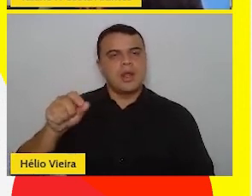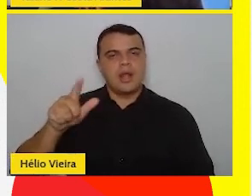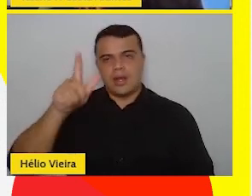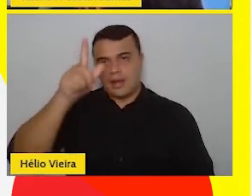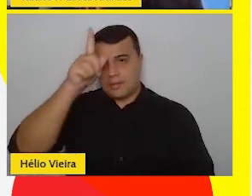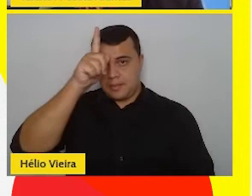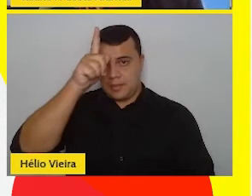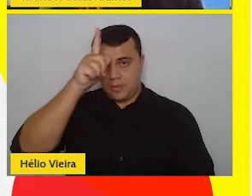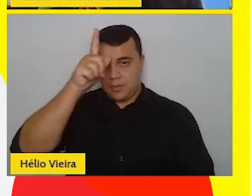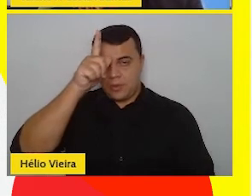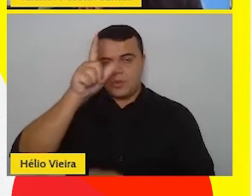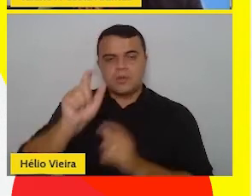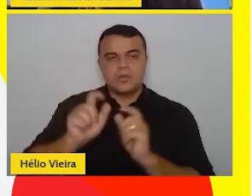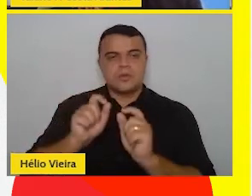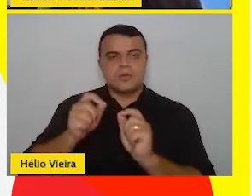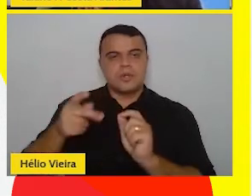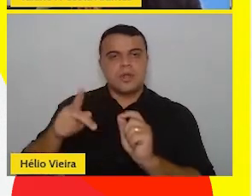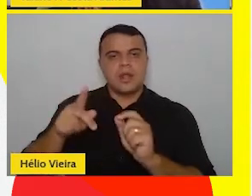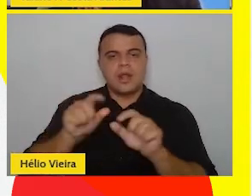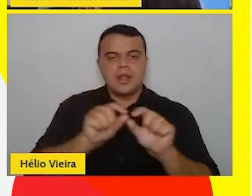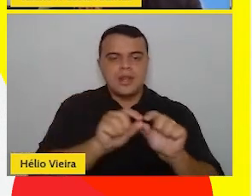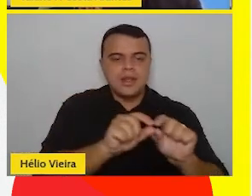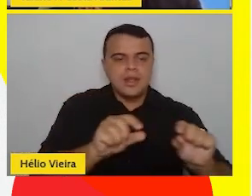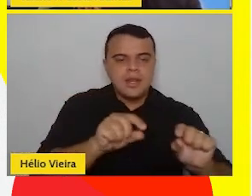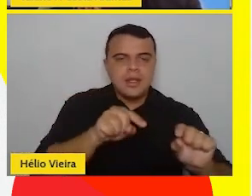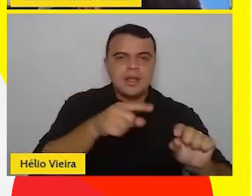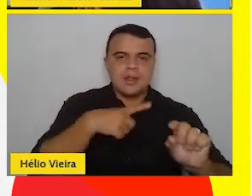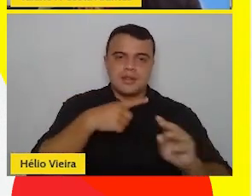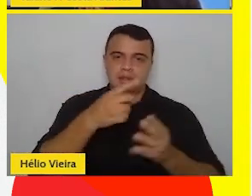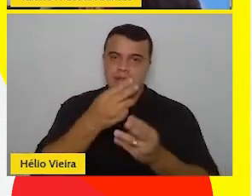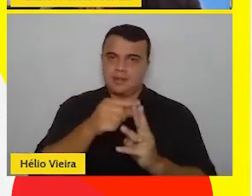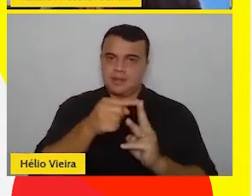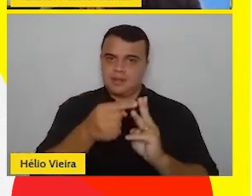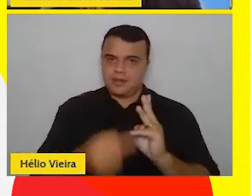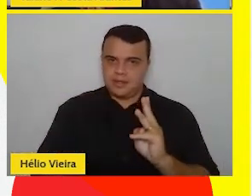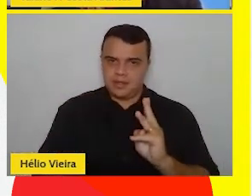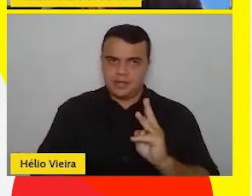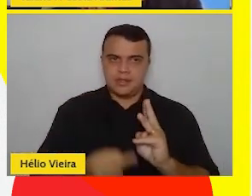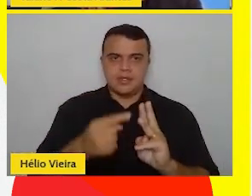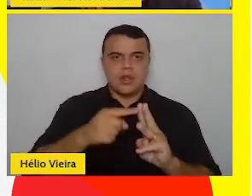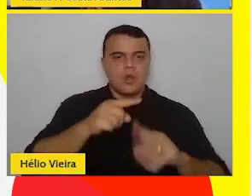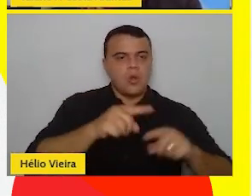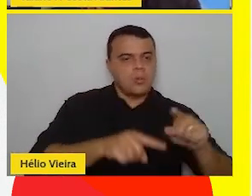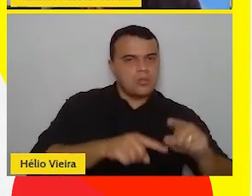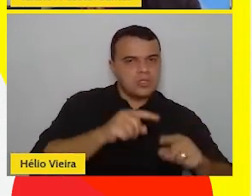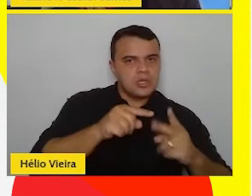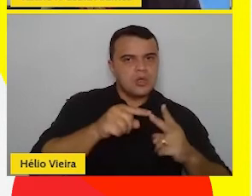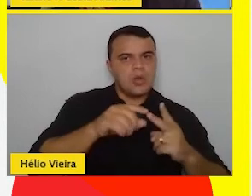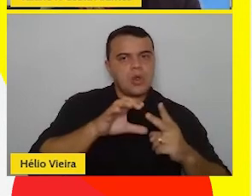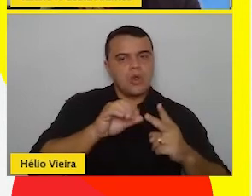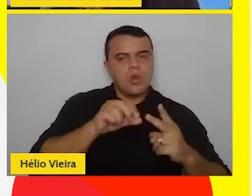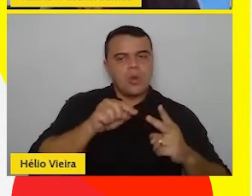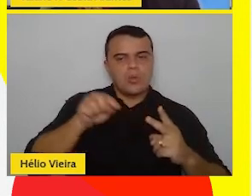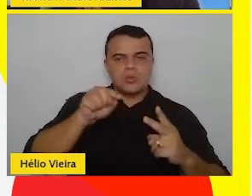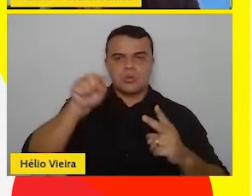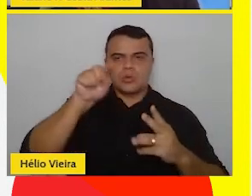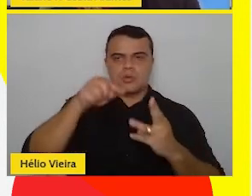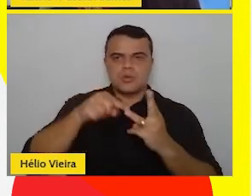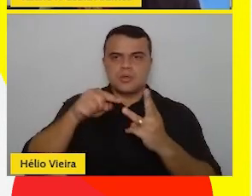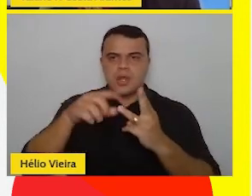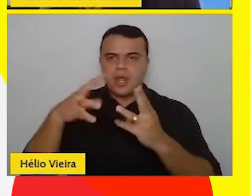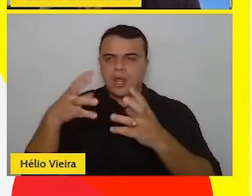alemão, a linha apresenta basicamente 3 modos: a linha objeto, a linha contorno e a linha